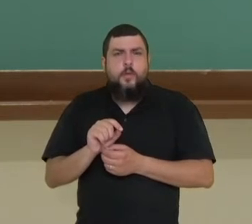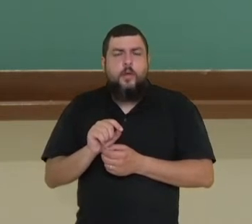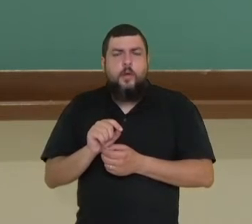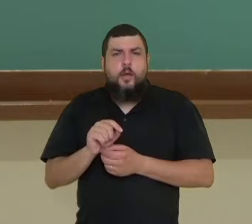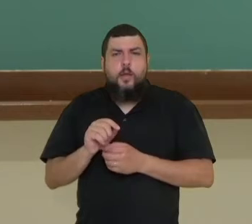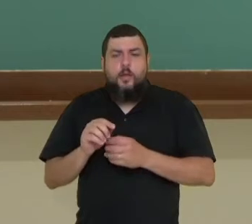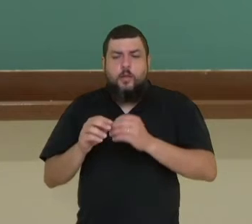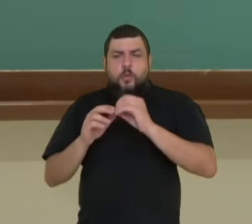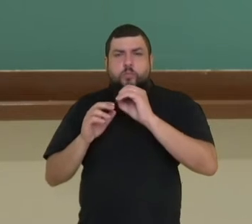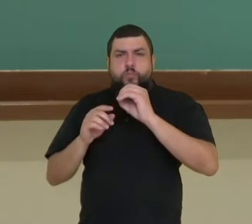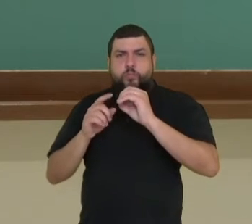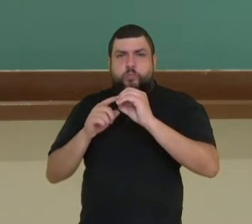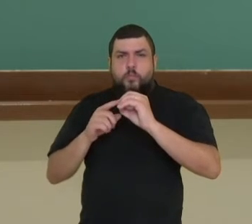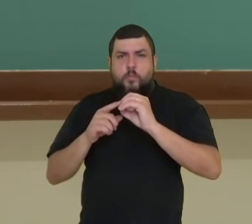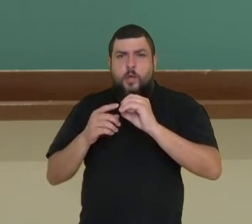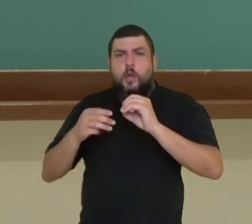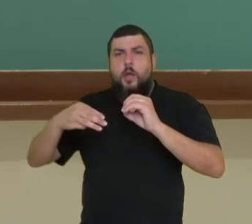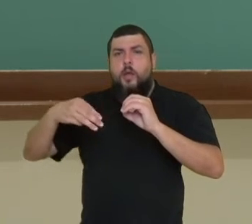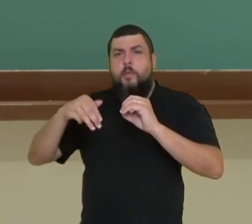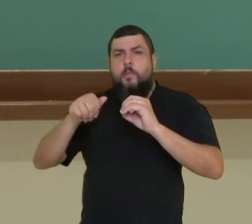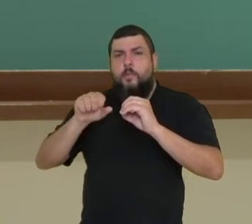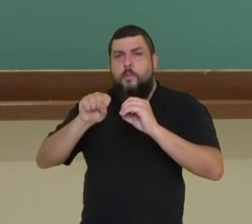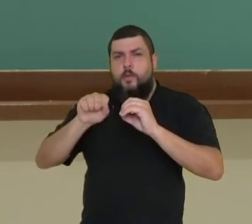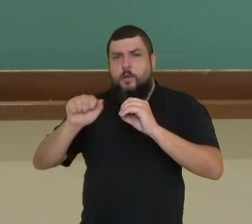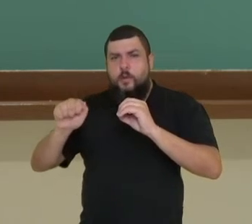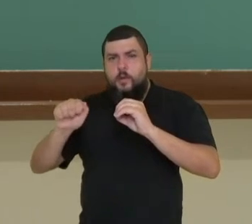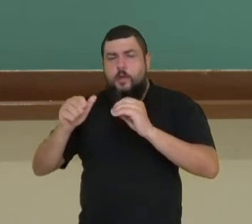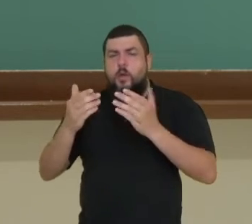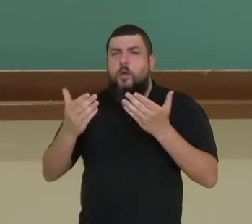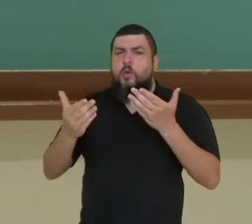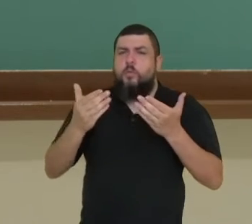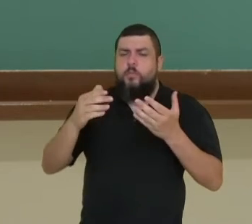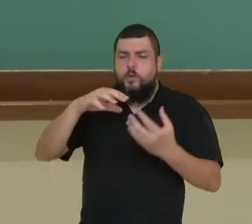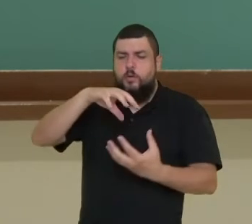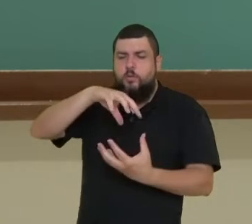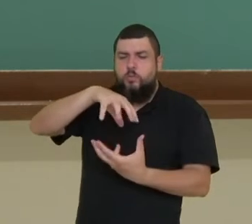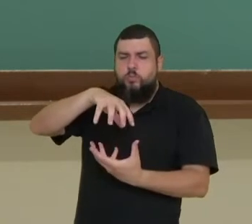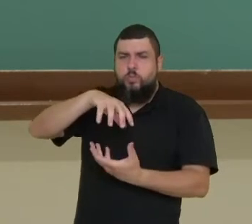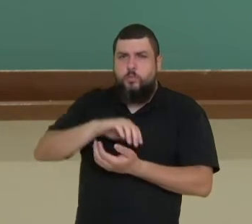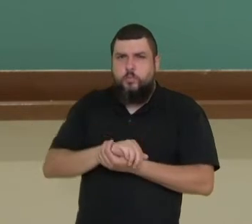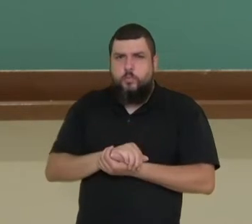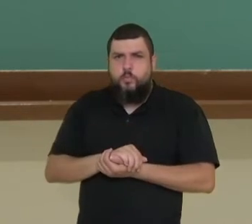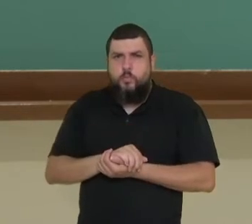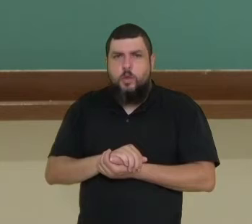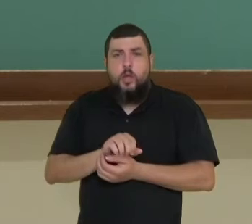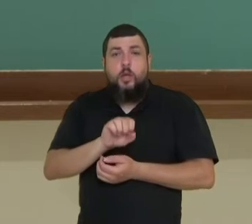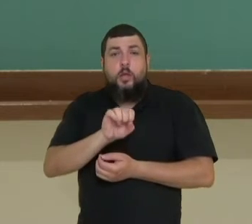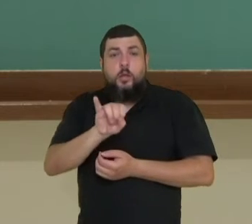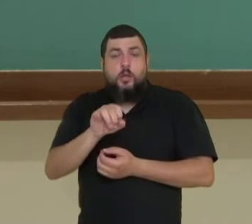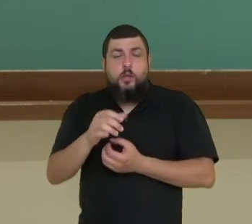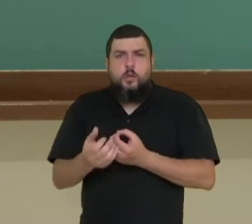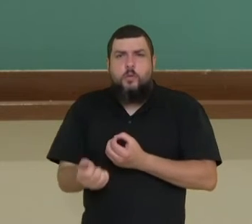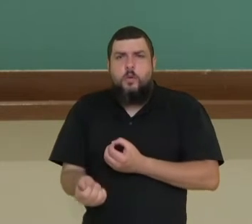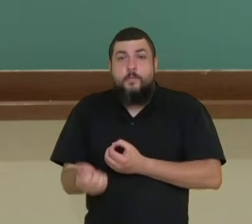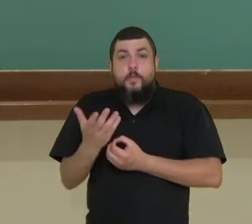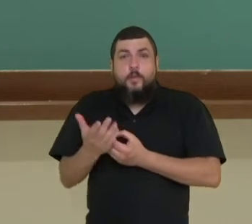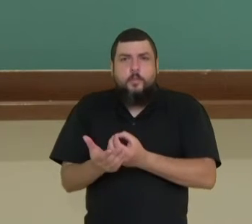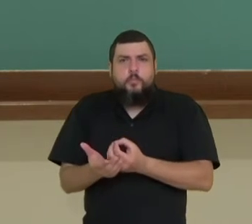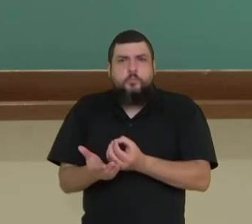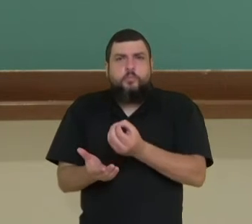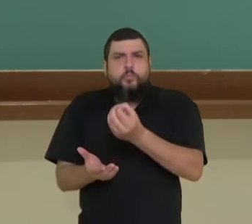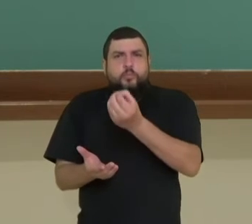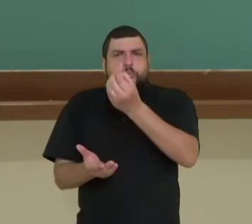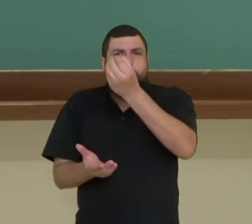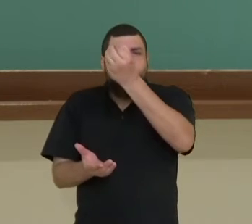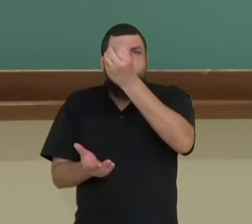massa m da bolinha com o planeta Terra. Então, quando eu estou jogando a bolinha para cima, essa bolinha, para ela